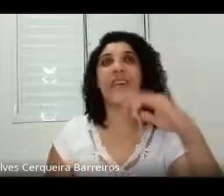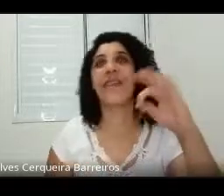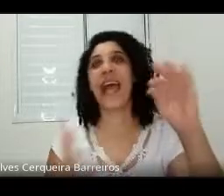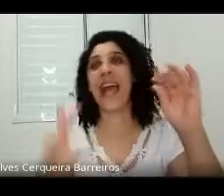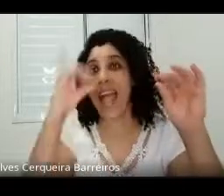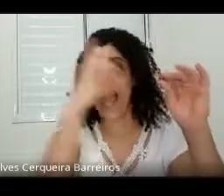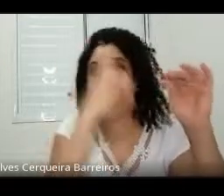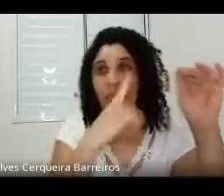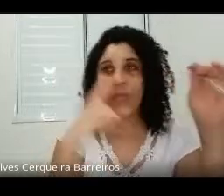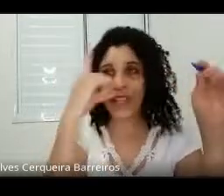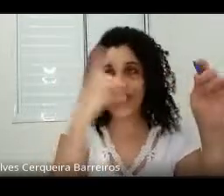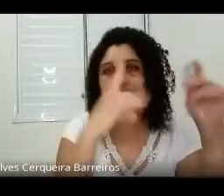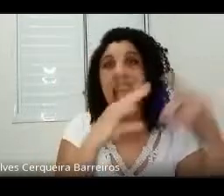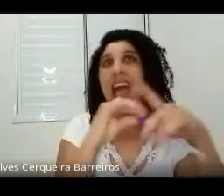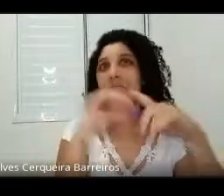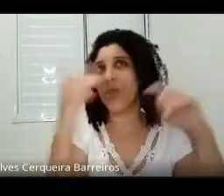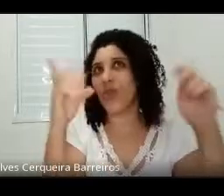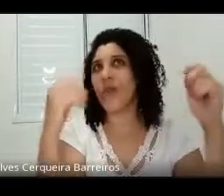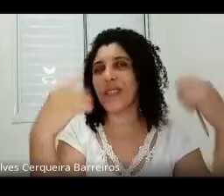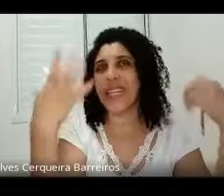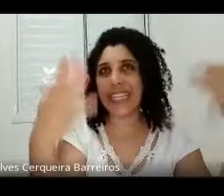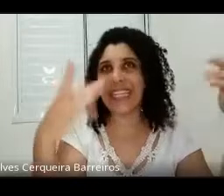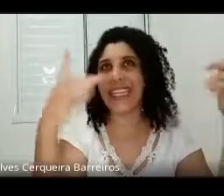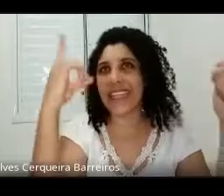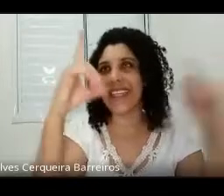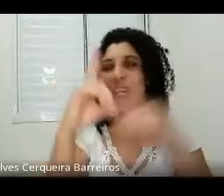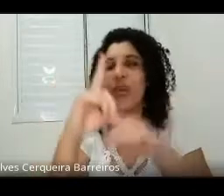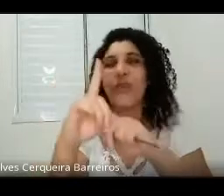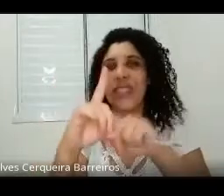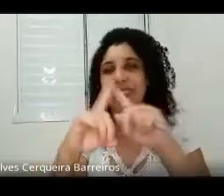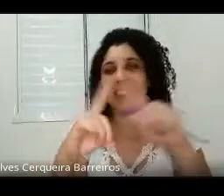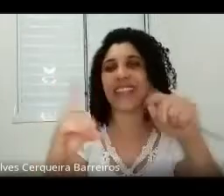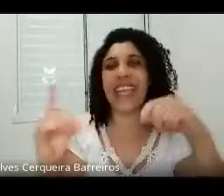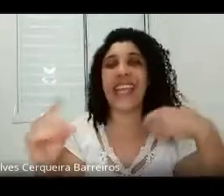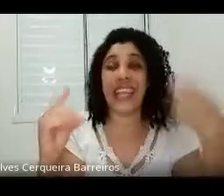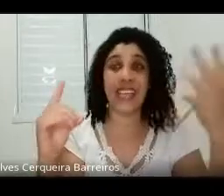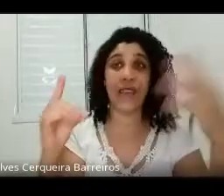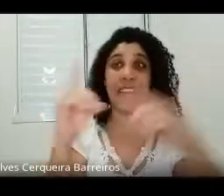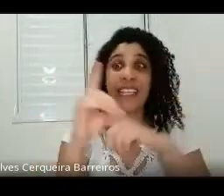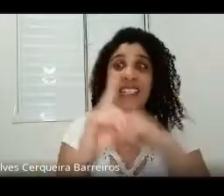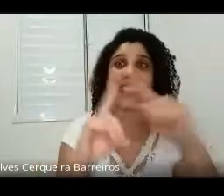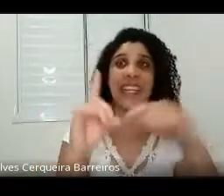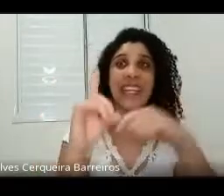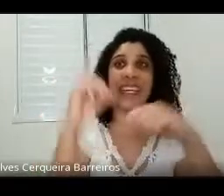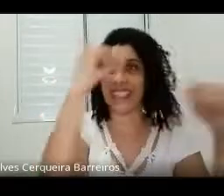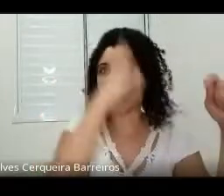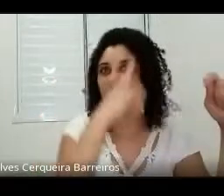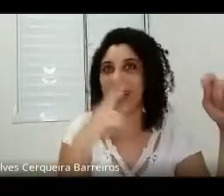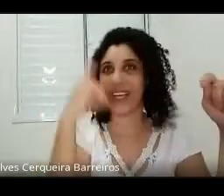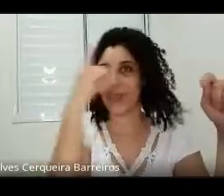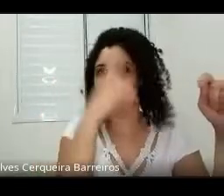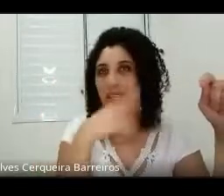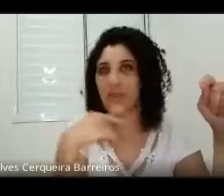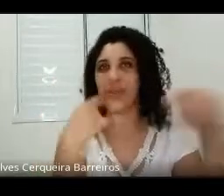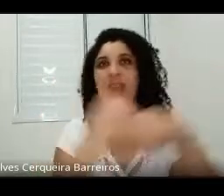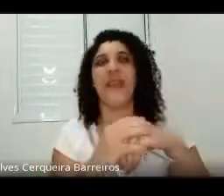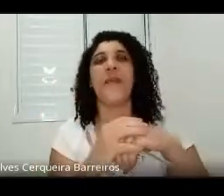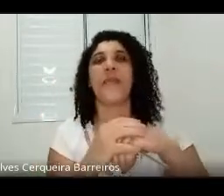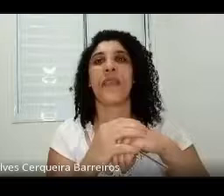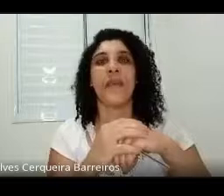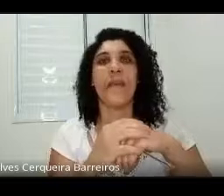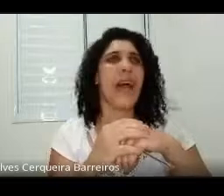assim? Ah, domingo é assim. Ah, domingo começa com a letra D. Então, tem essa referência, né, da letra. Então,